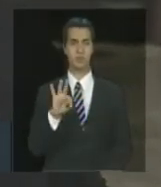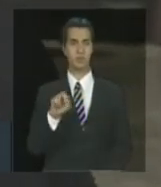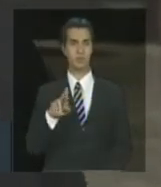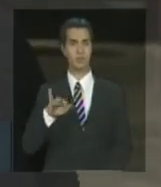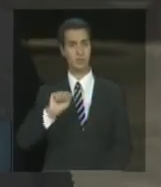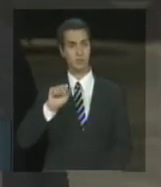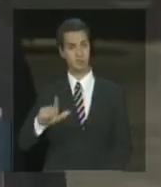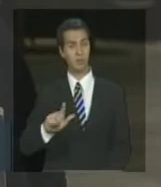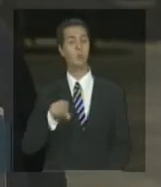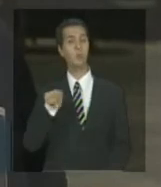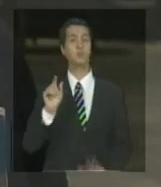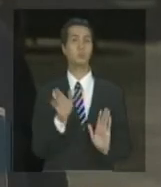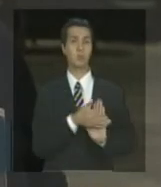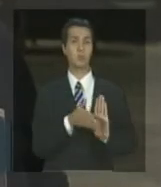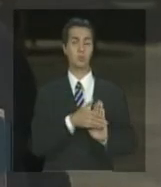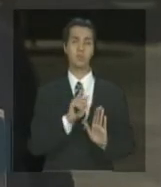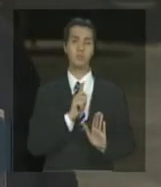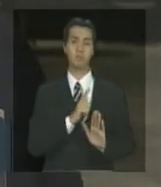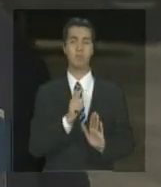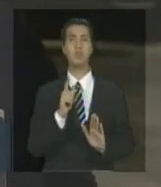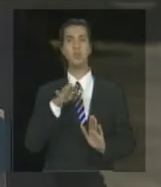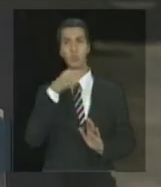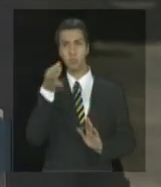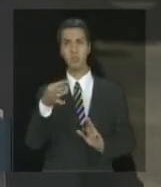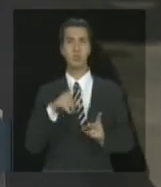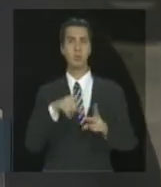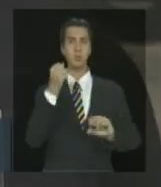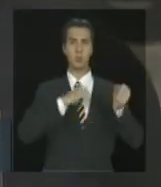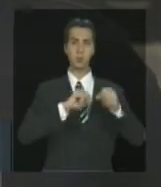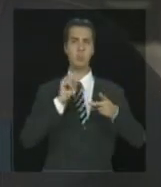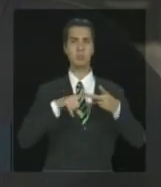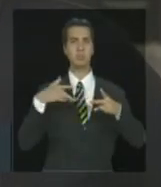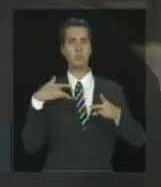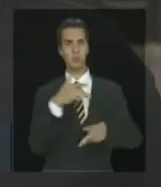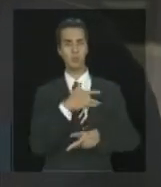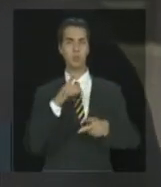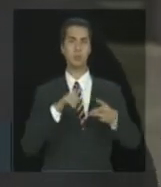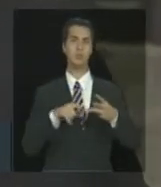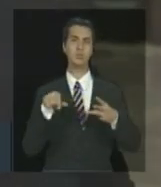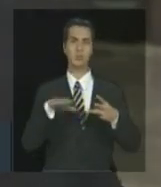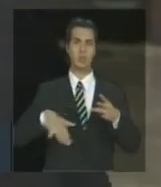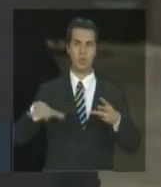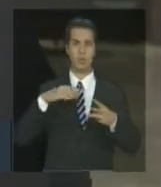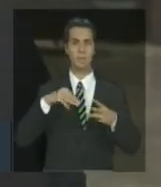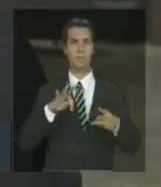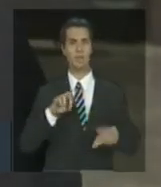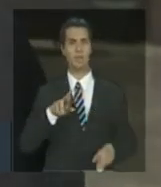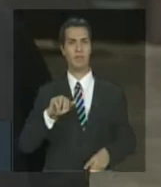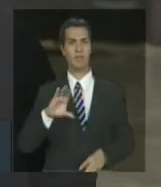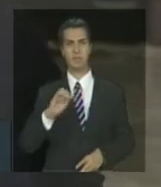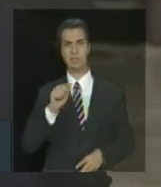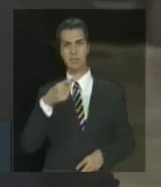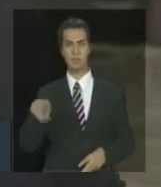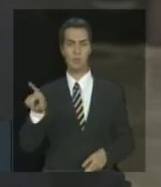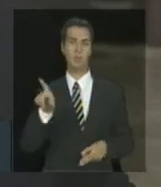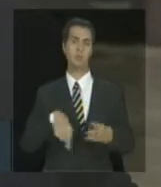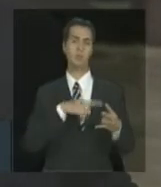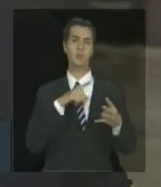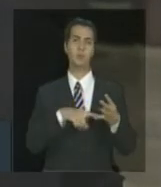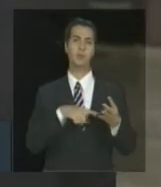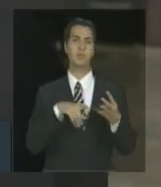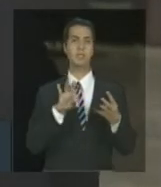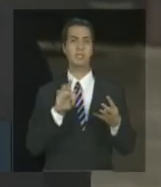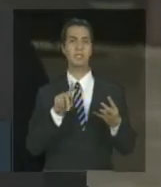Essas propostas envolvem planos setoriais da indústria, da saúde, da área de mineração, da área